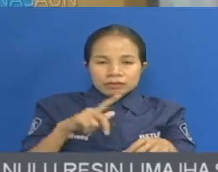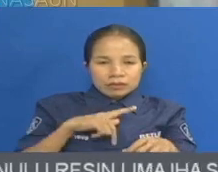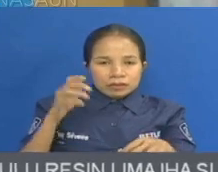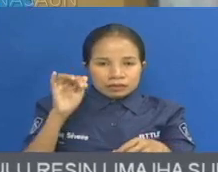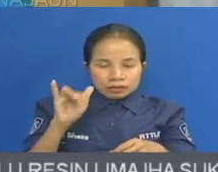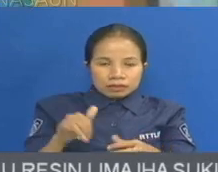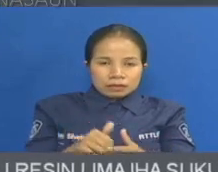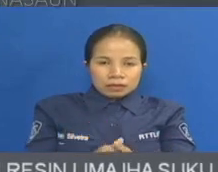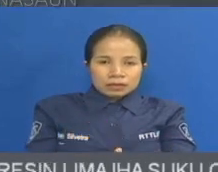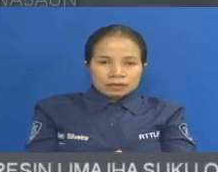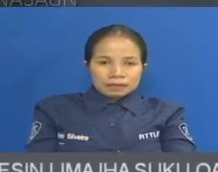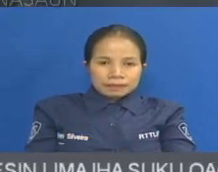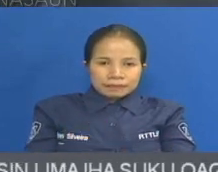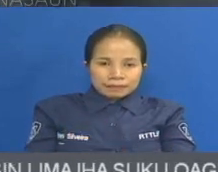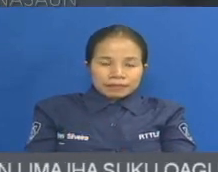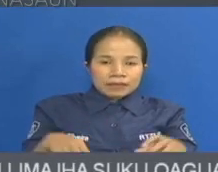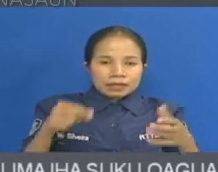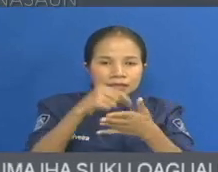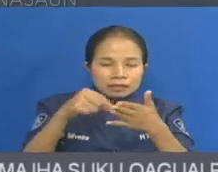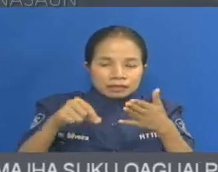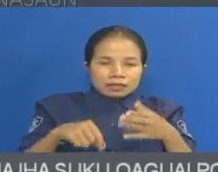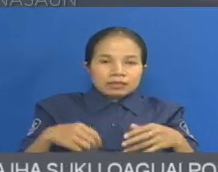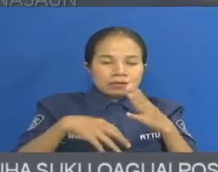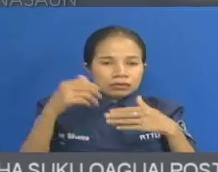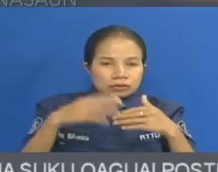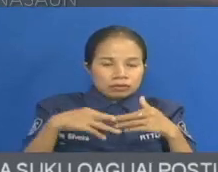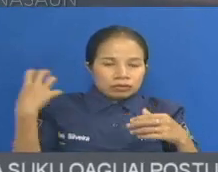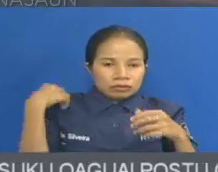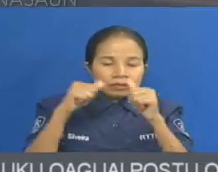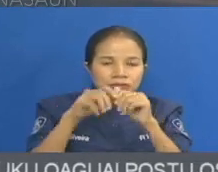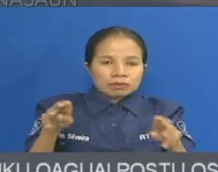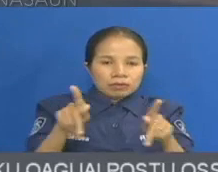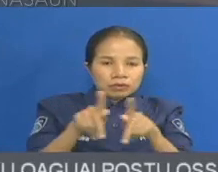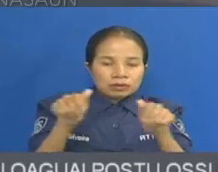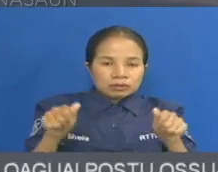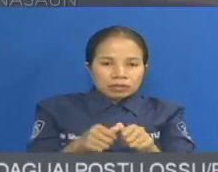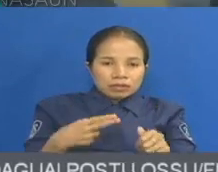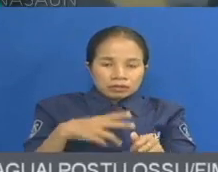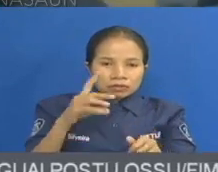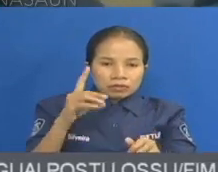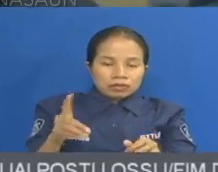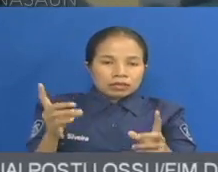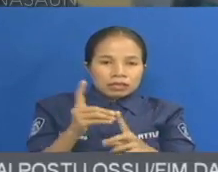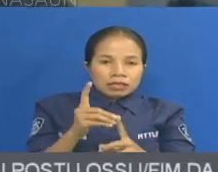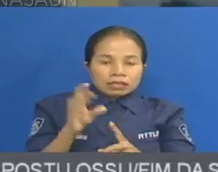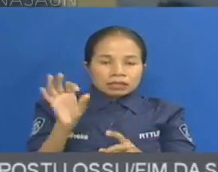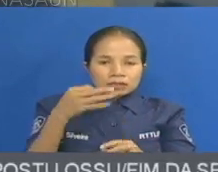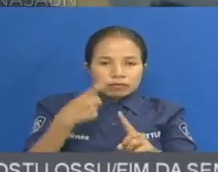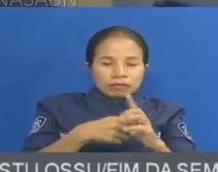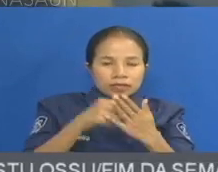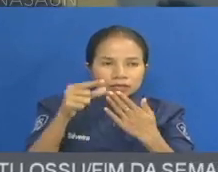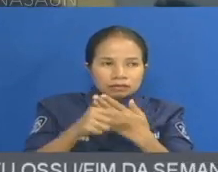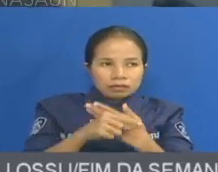de projetos de infraestrutura social. Ter contrato de construção edifício administração posto administrativo Raturu, Rahui e Loron Salonu recensia fulano